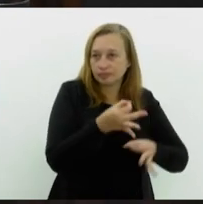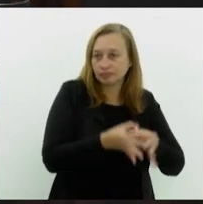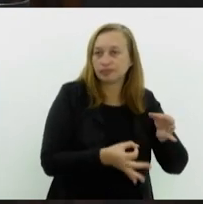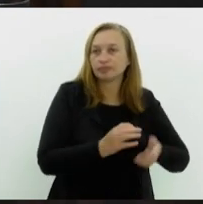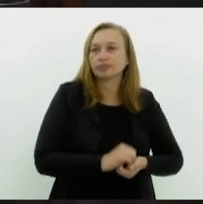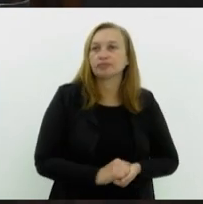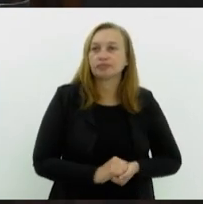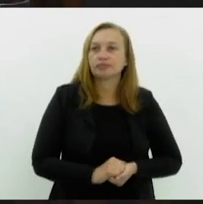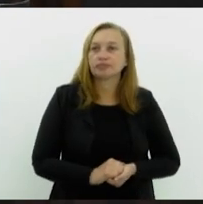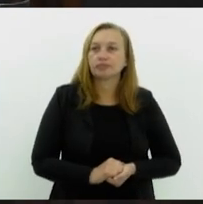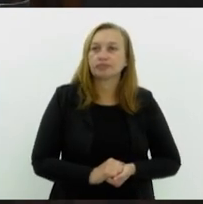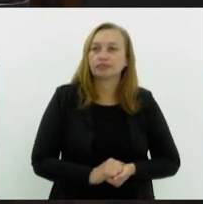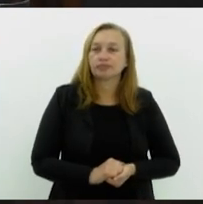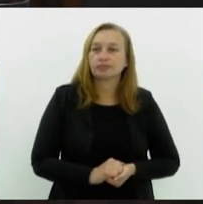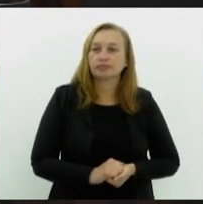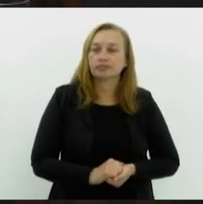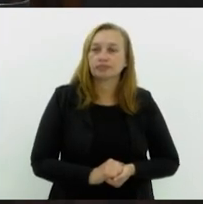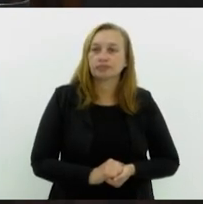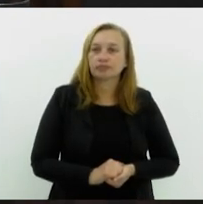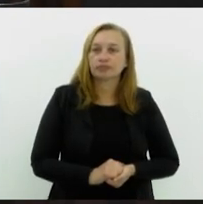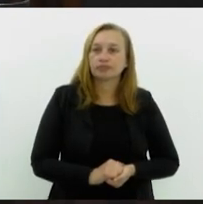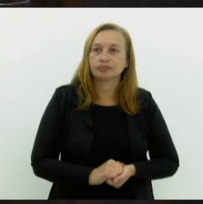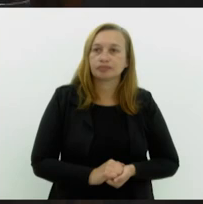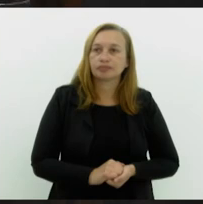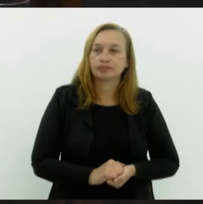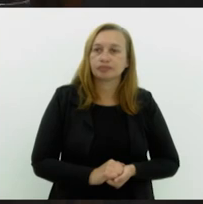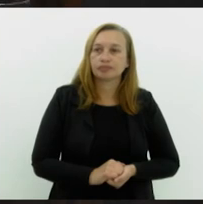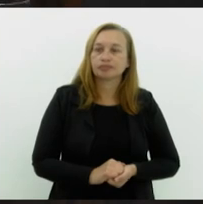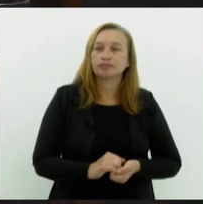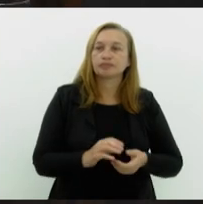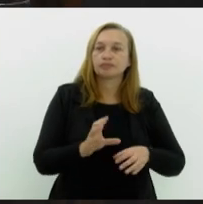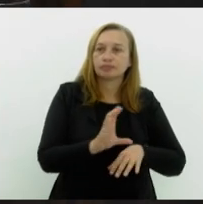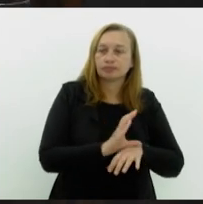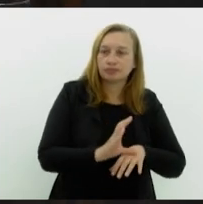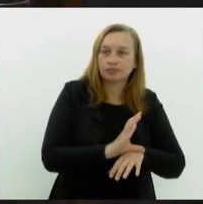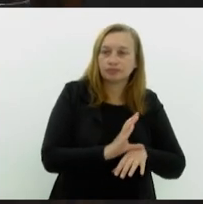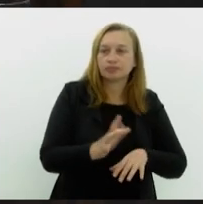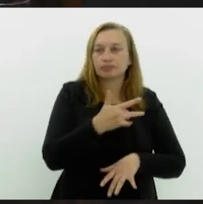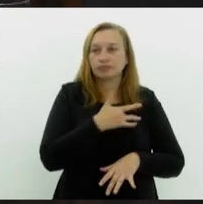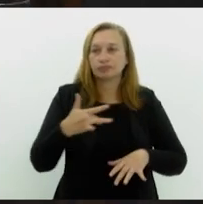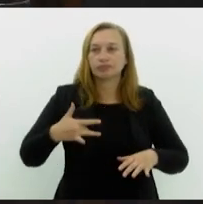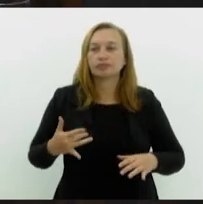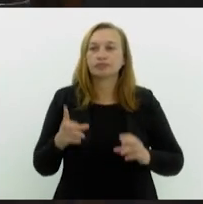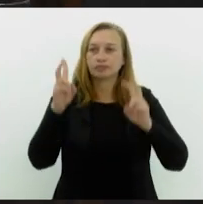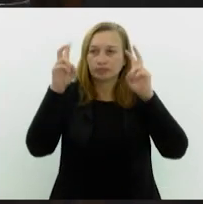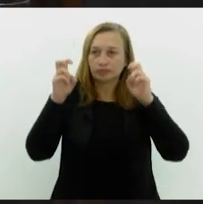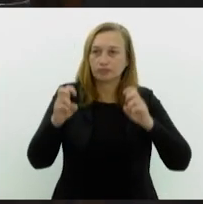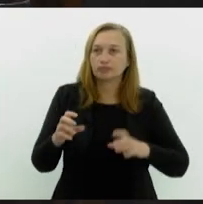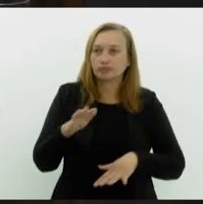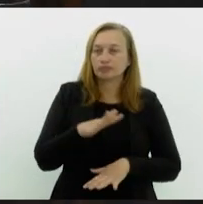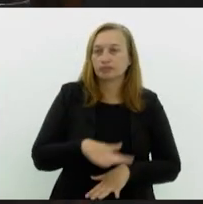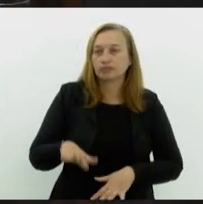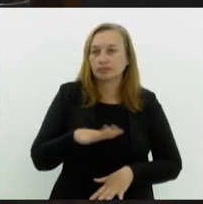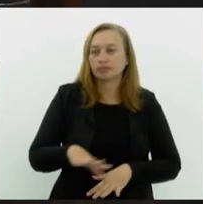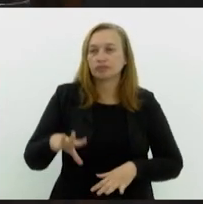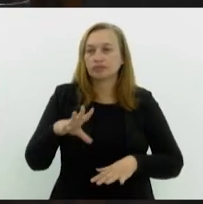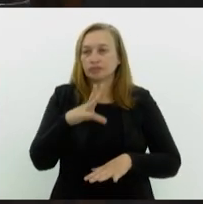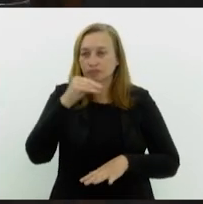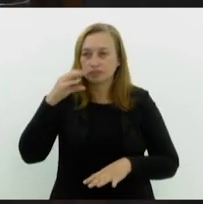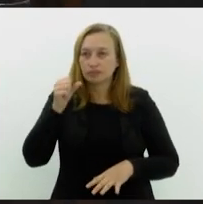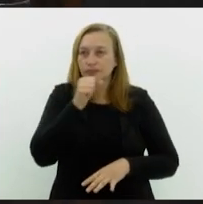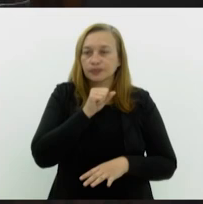Justiça pela constitucionalidade de saúde favorável, assunto da criança, do adolescente e do idoso